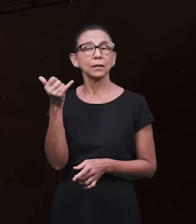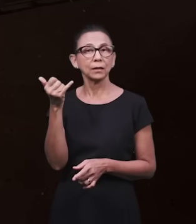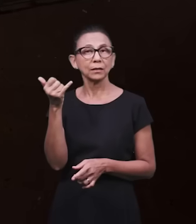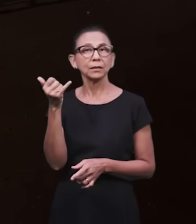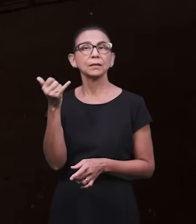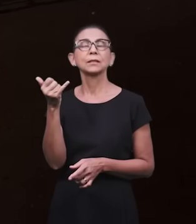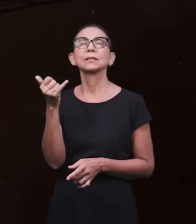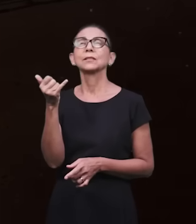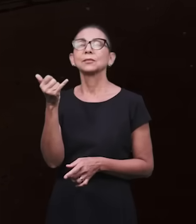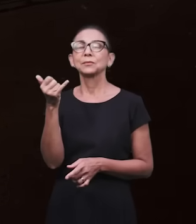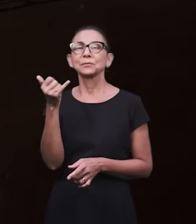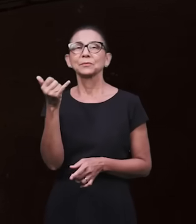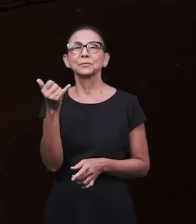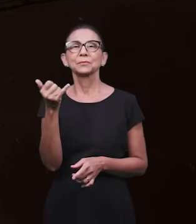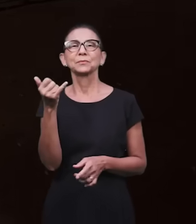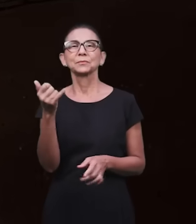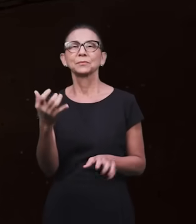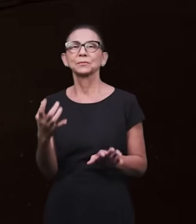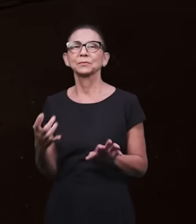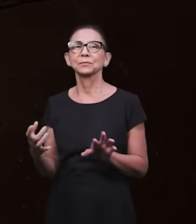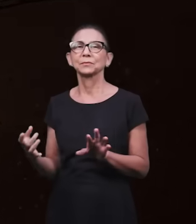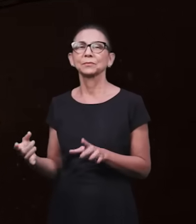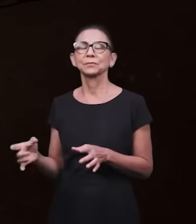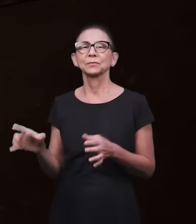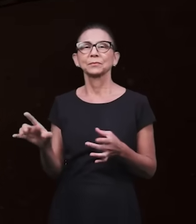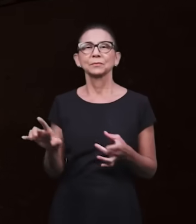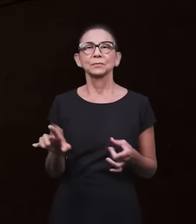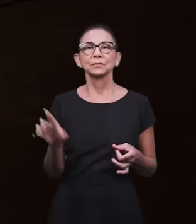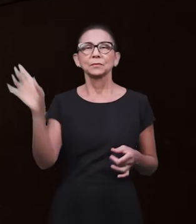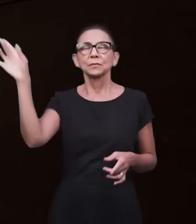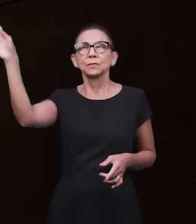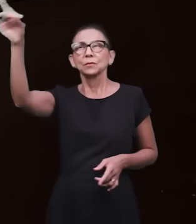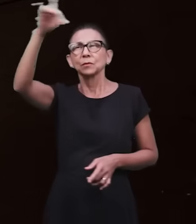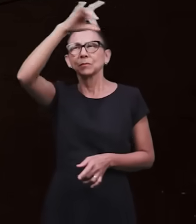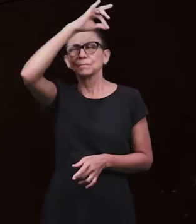toca-me com brasas no